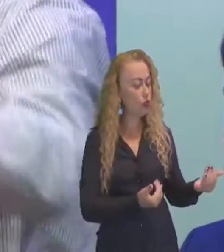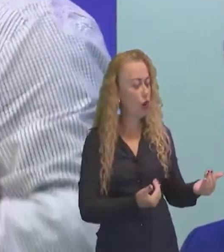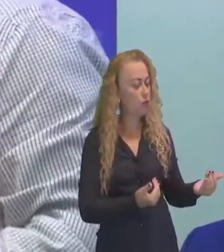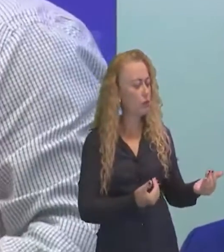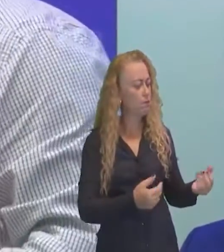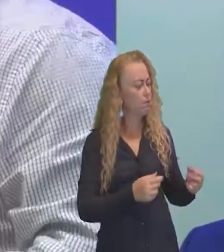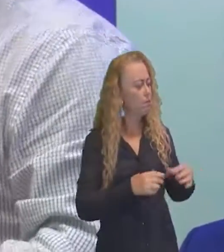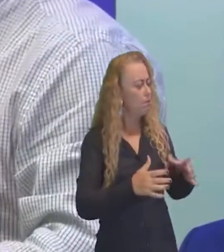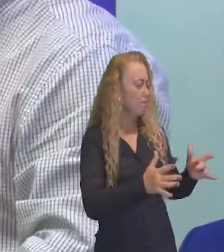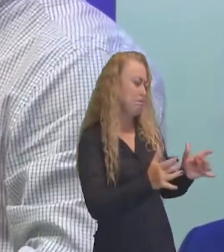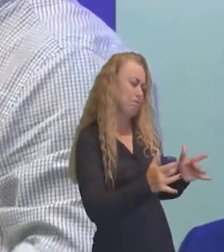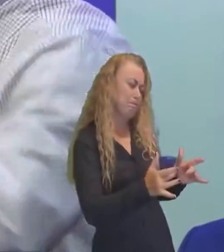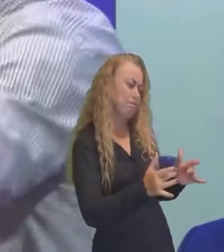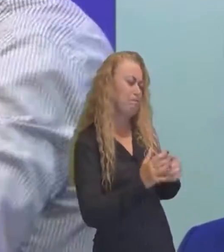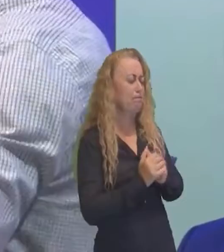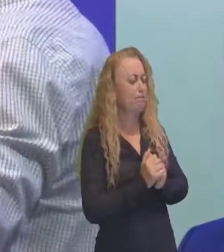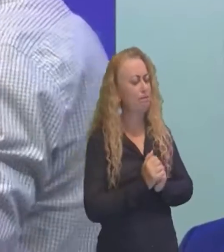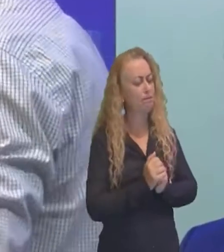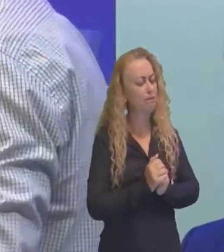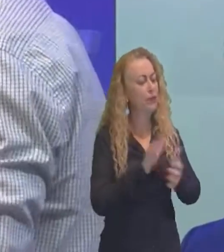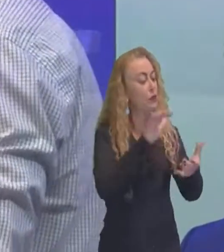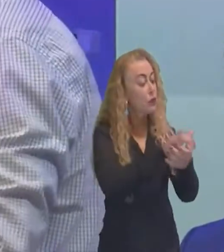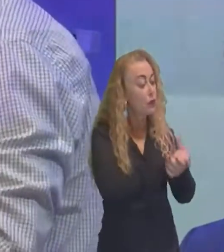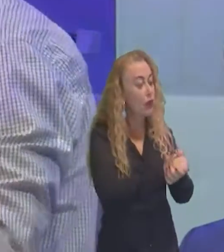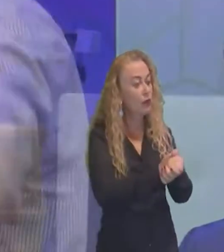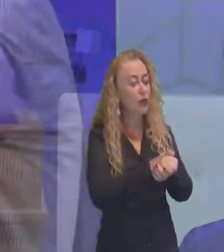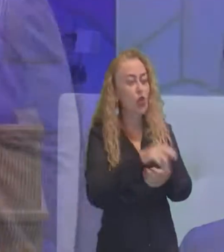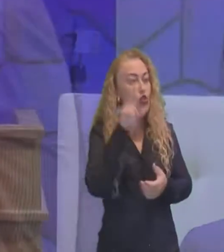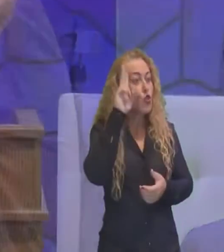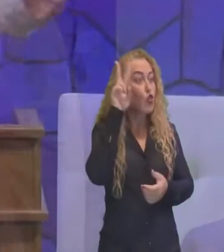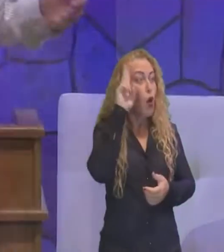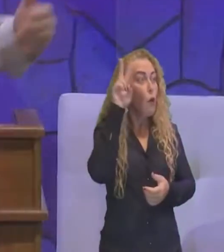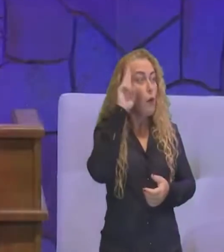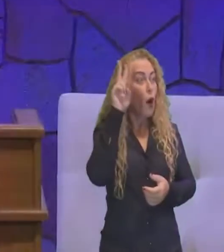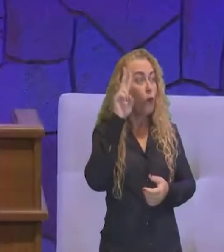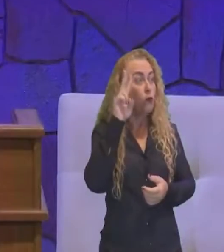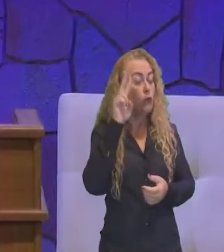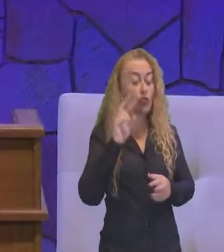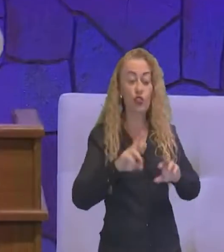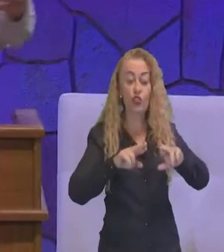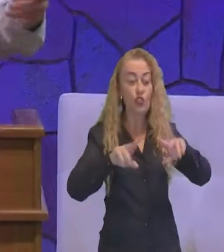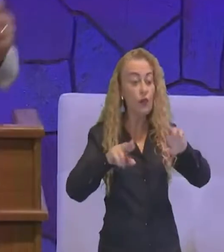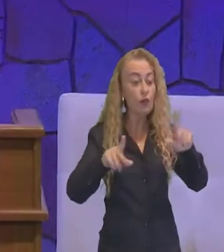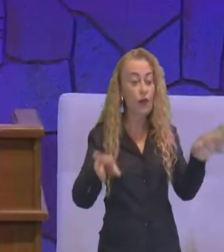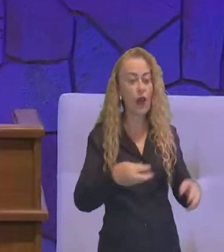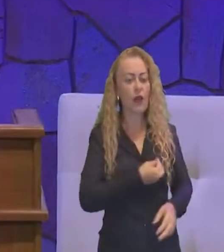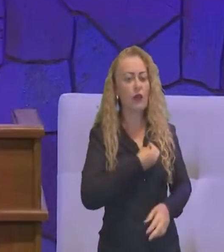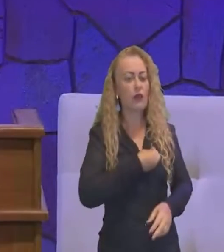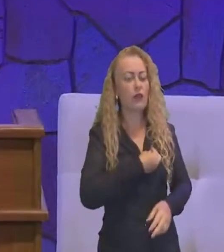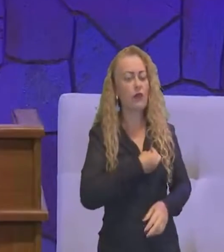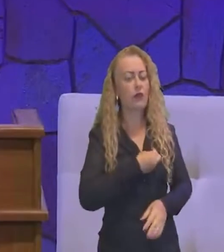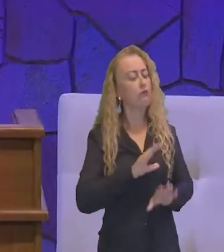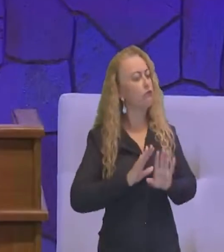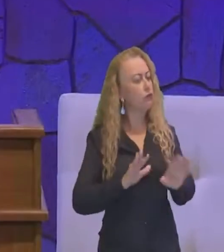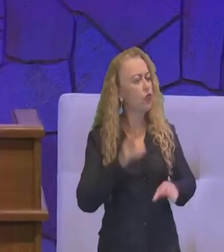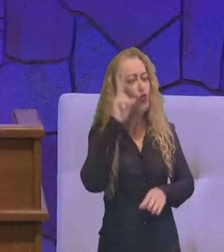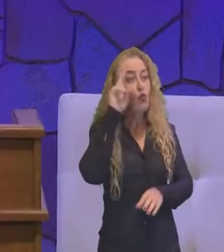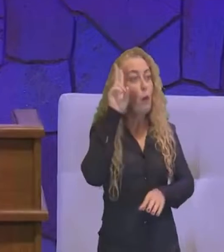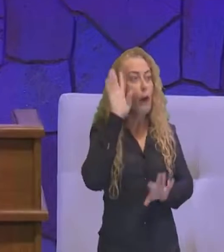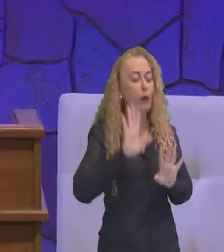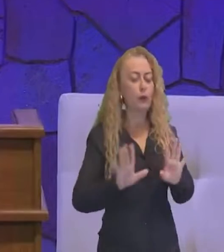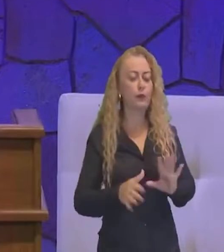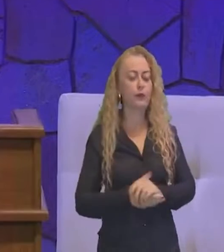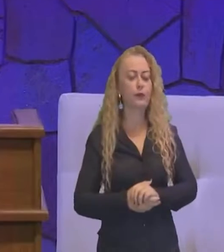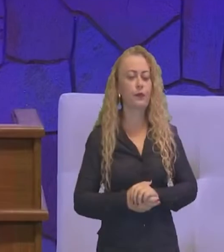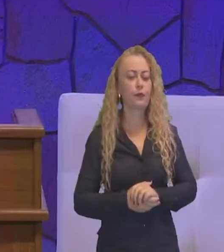2 jovens casam, e naturalmente que incompatibilidades começam a surgir.